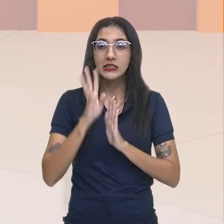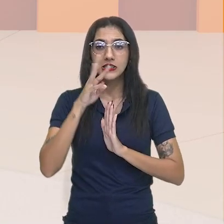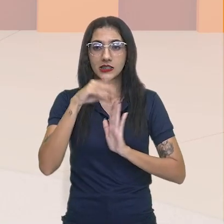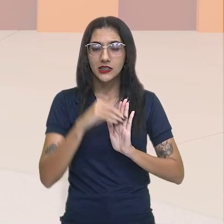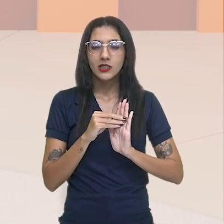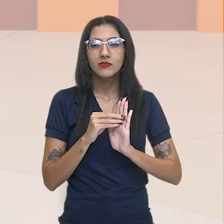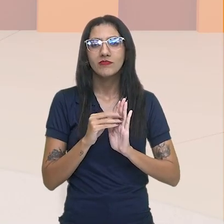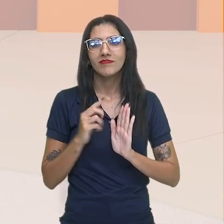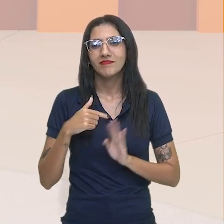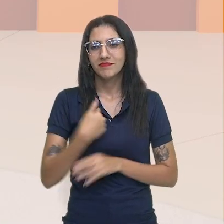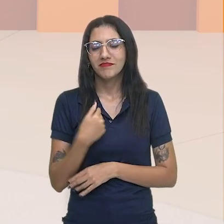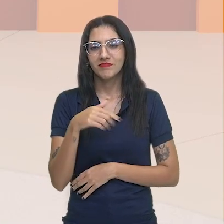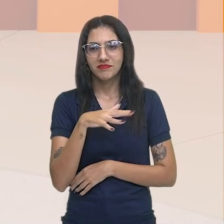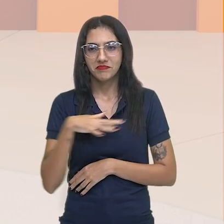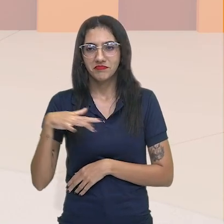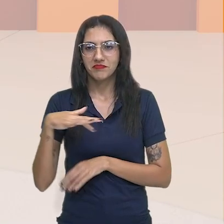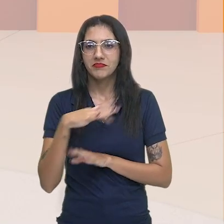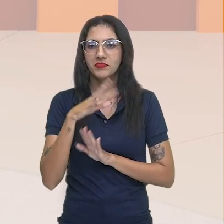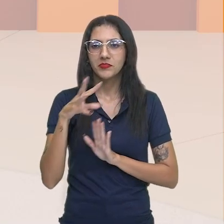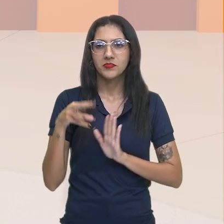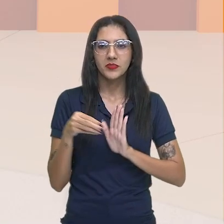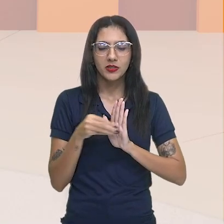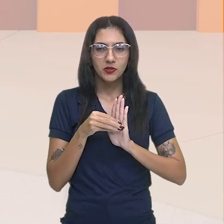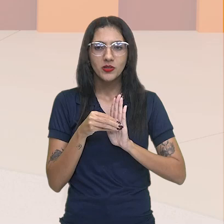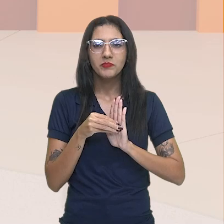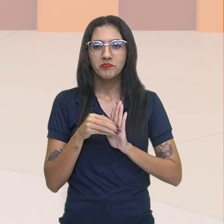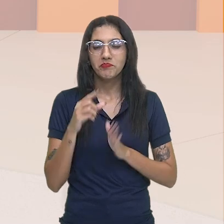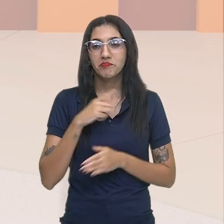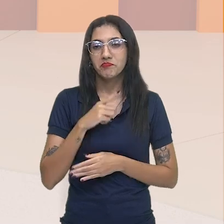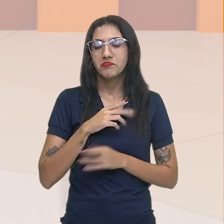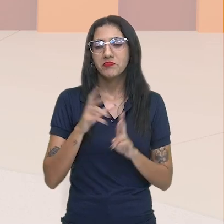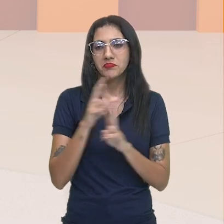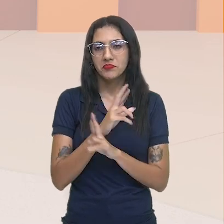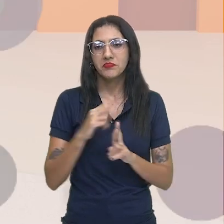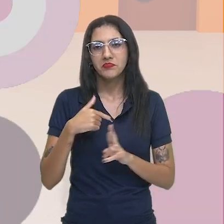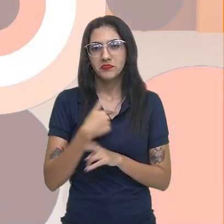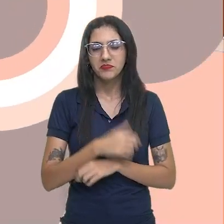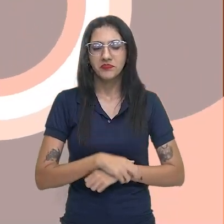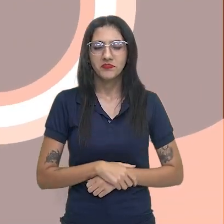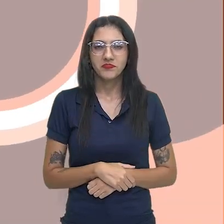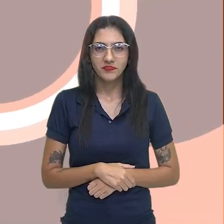do nosso espaço amazônico, que forma cada um de seus habitantes.